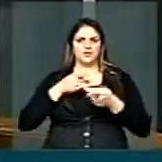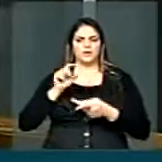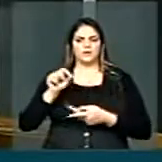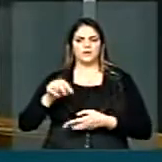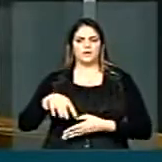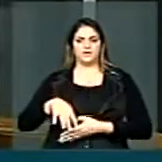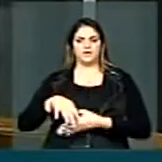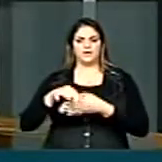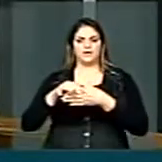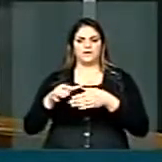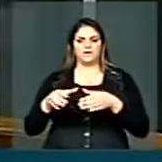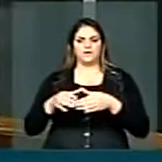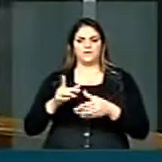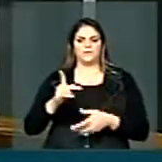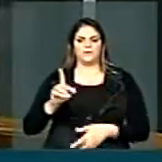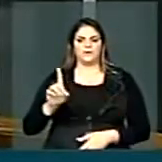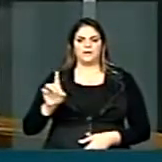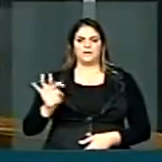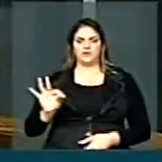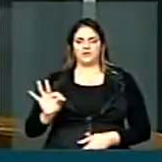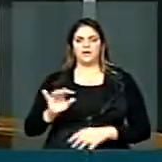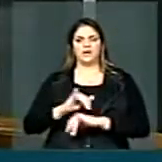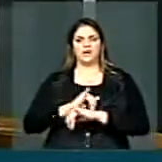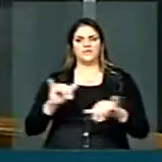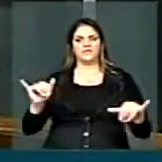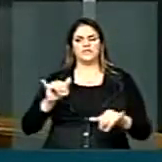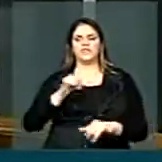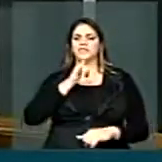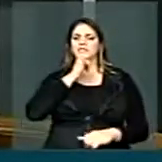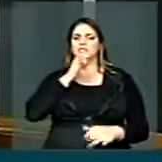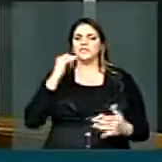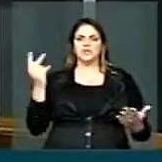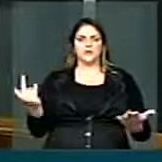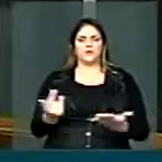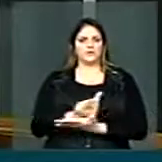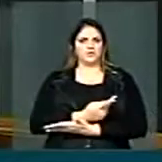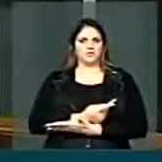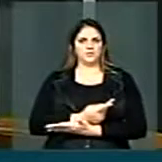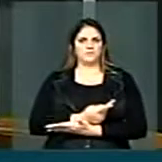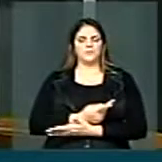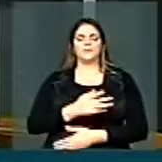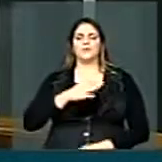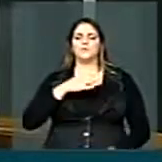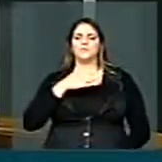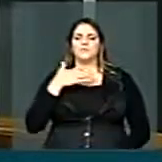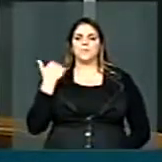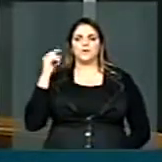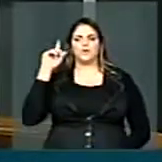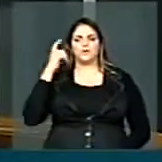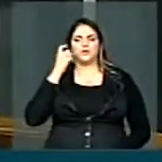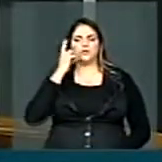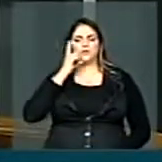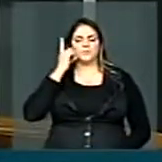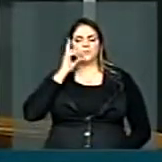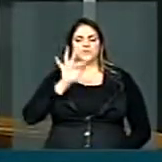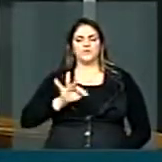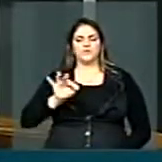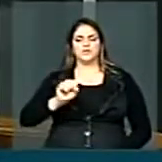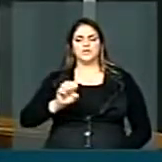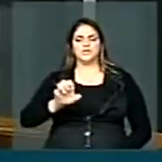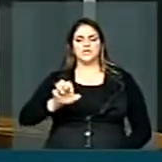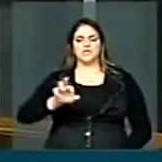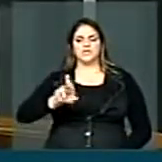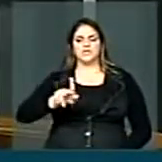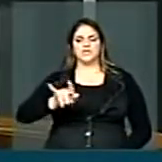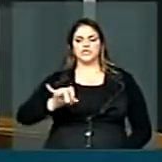do PDT para comunicar o triste fato do falecimento do ex-deputado federal Sérgio